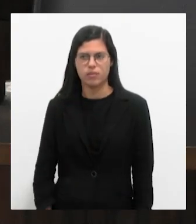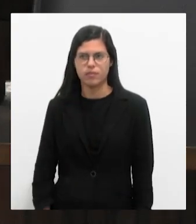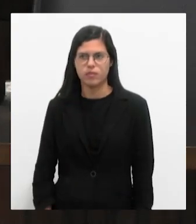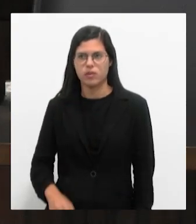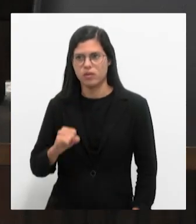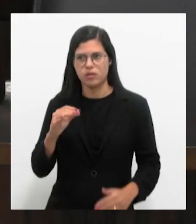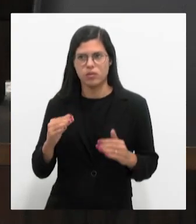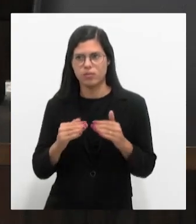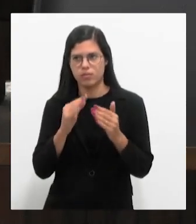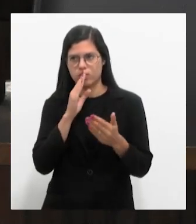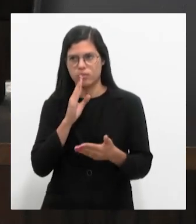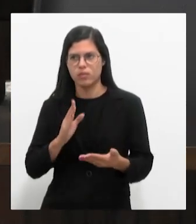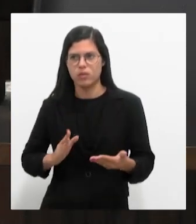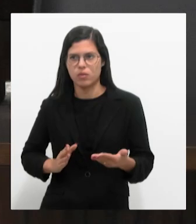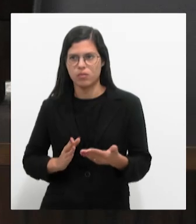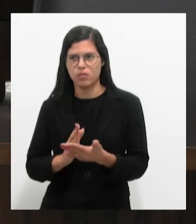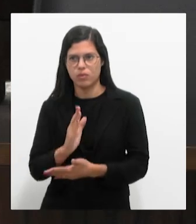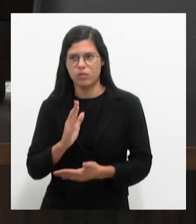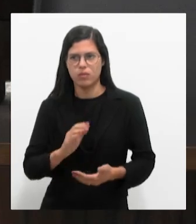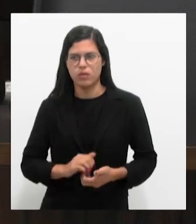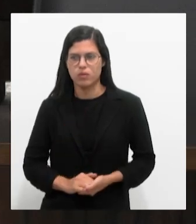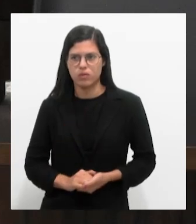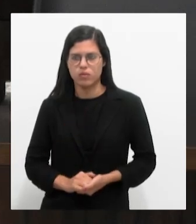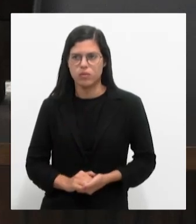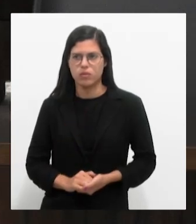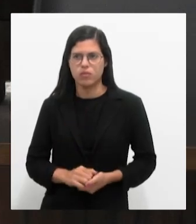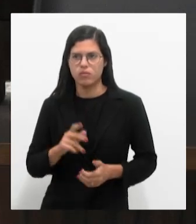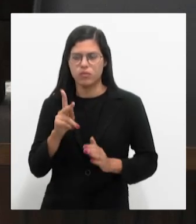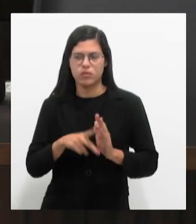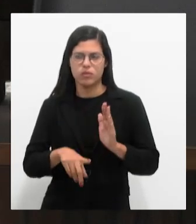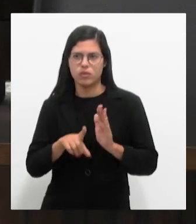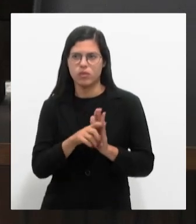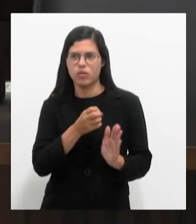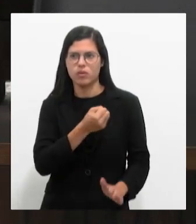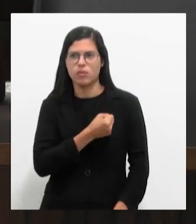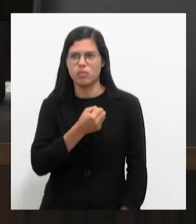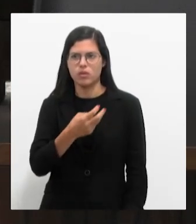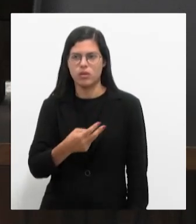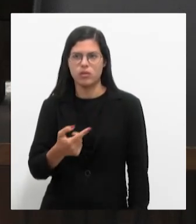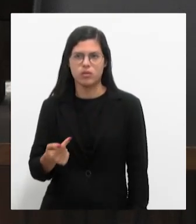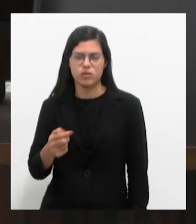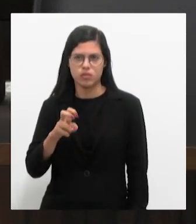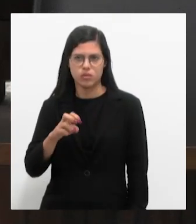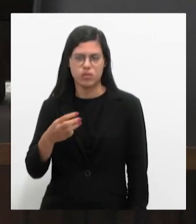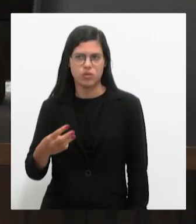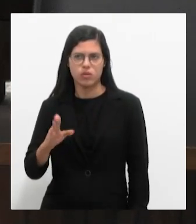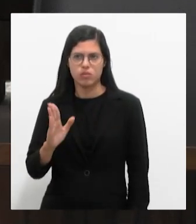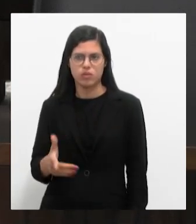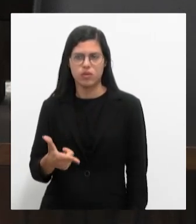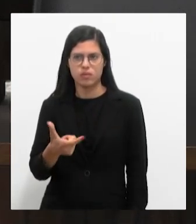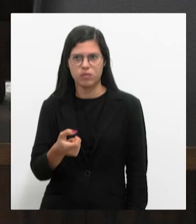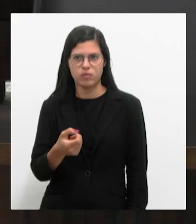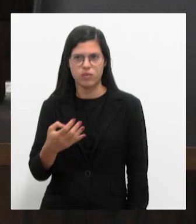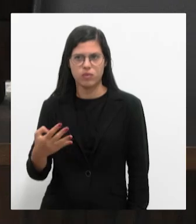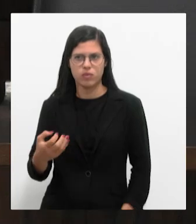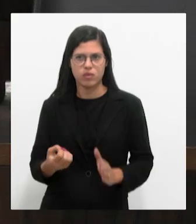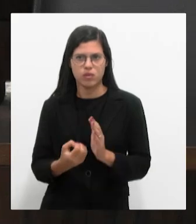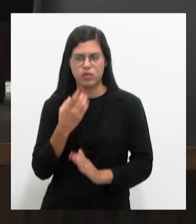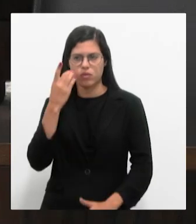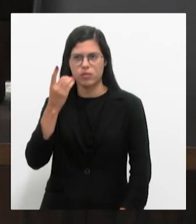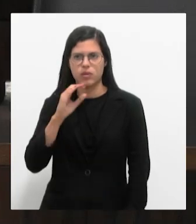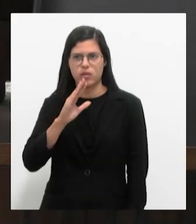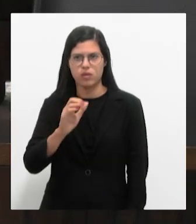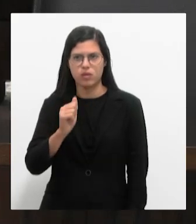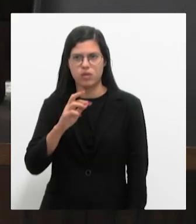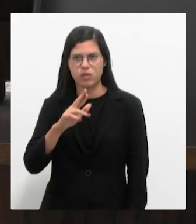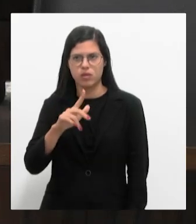Senhores que aprovam, permaneçam como estão. Aprovado. Projeto de Lei número 3753/2024, deputada Carla Machado. Senhores